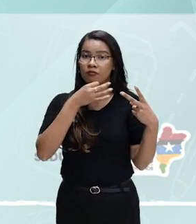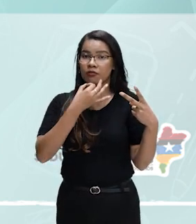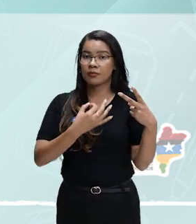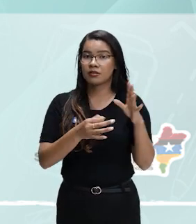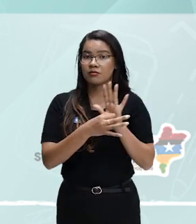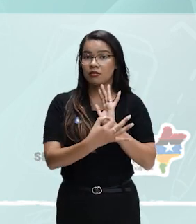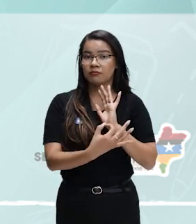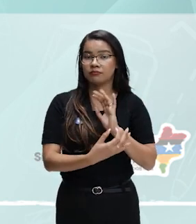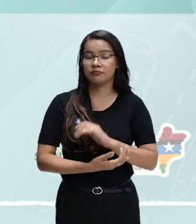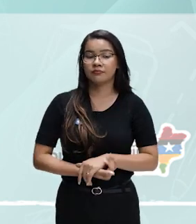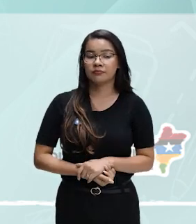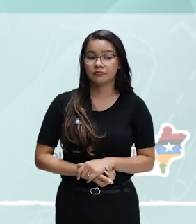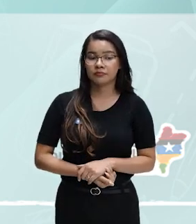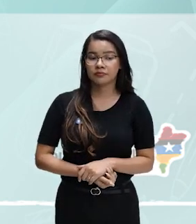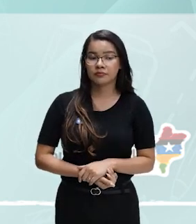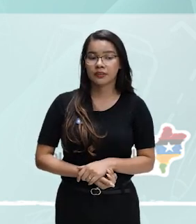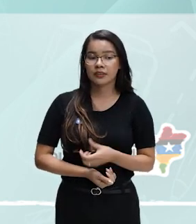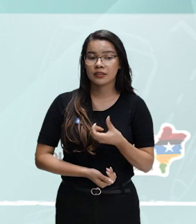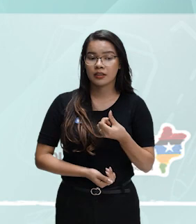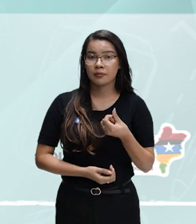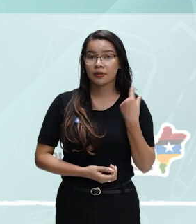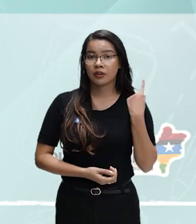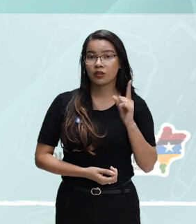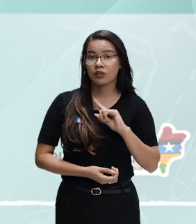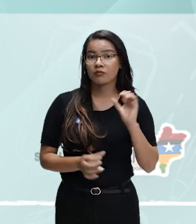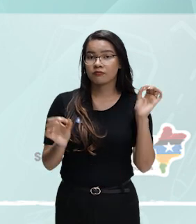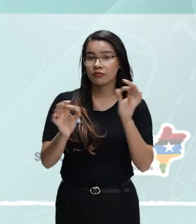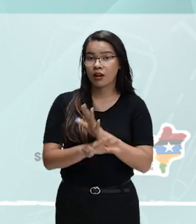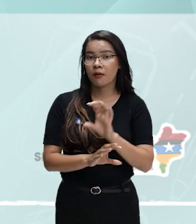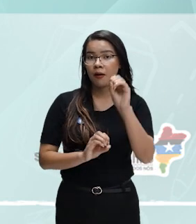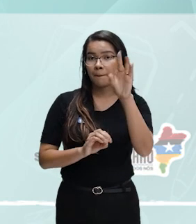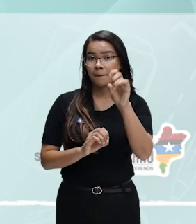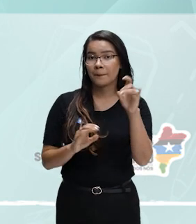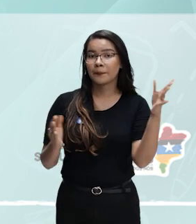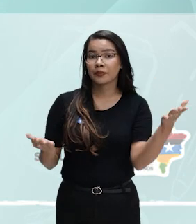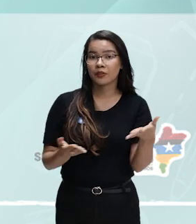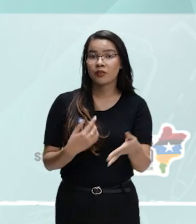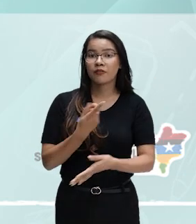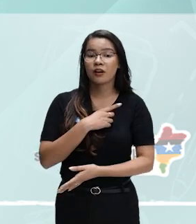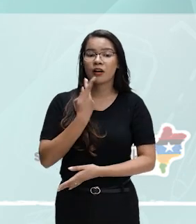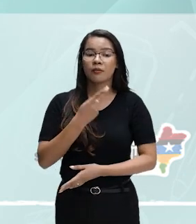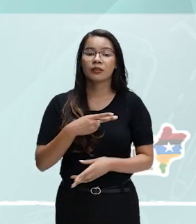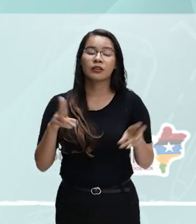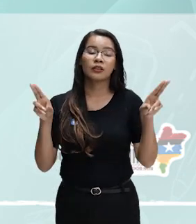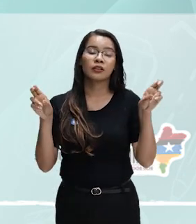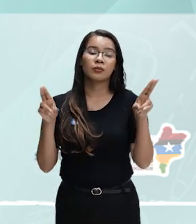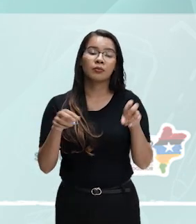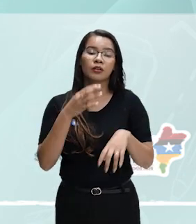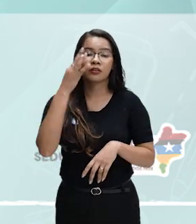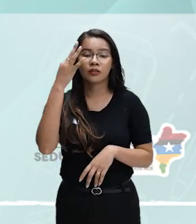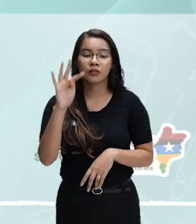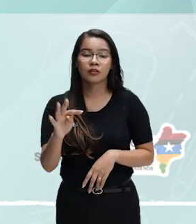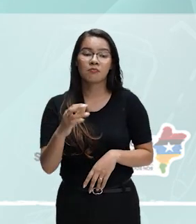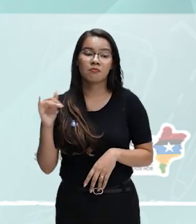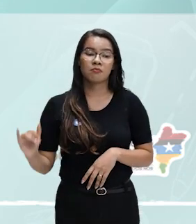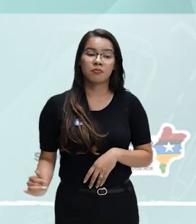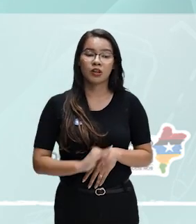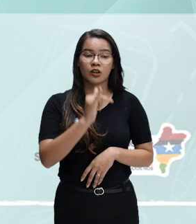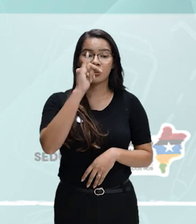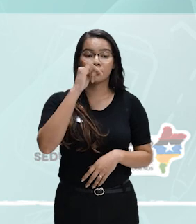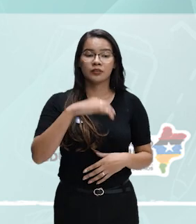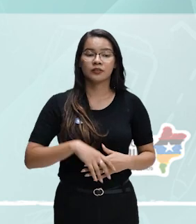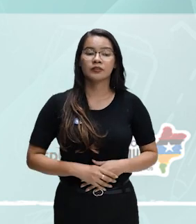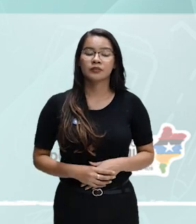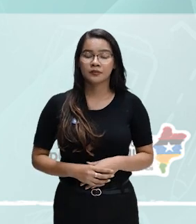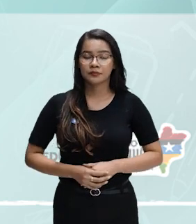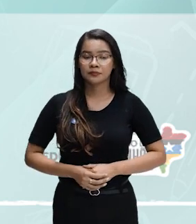Ok? E aí, para a gente poder fechar a aula de hoje, vamos falar sobre uma teoria também muito importante, chamada teoria da